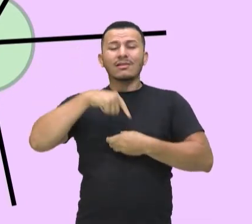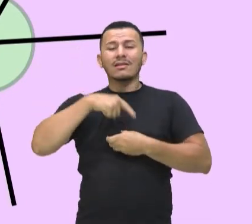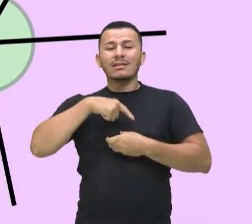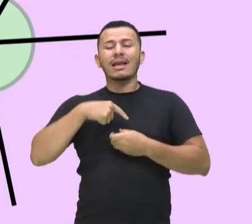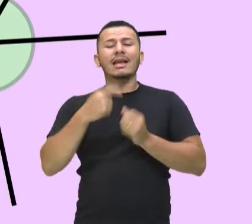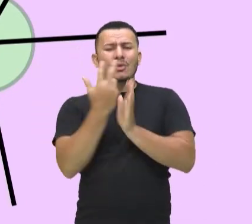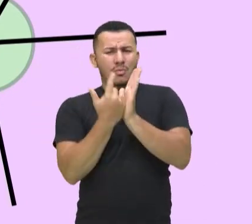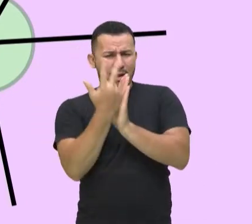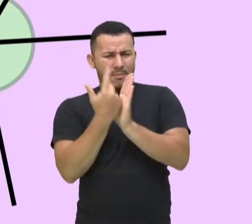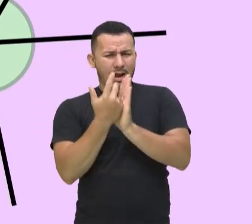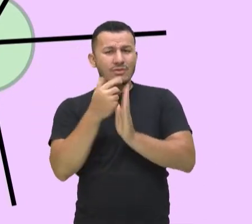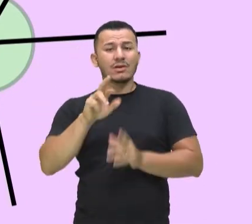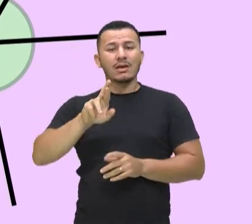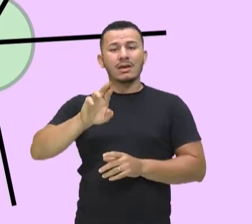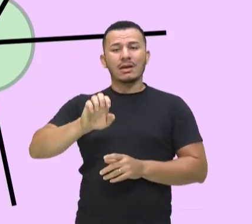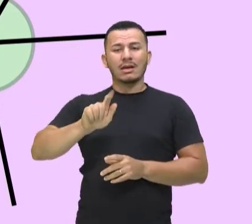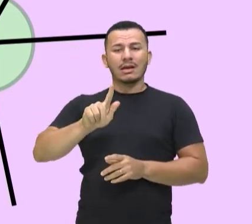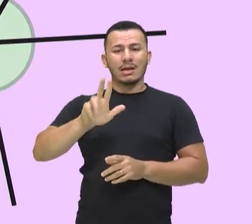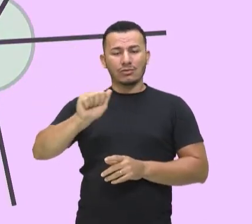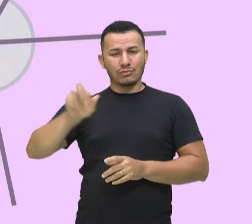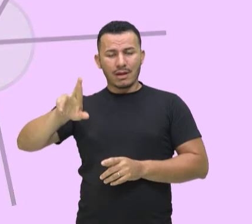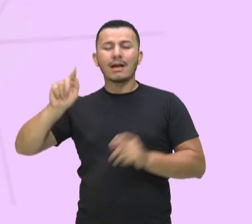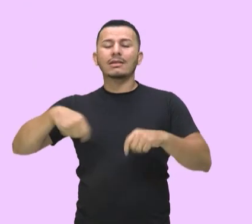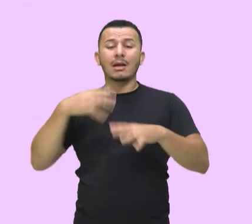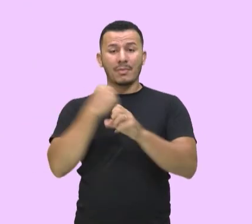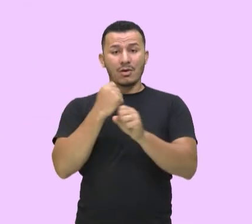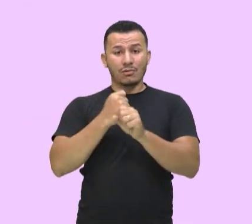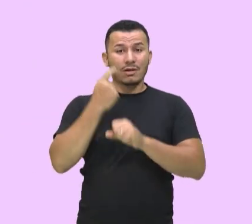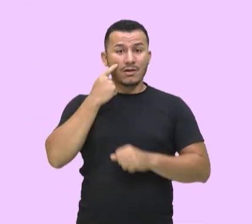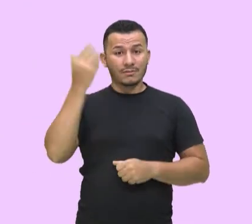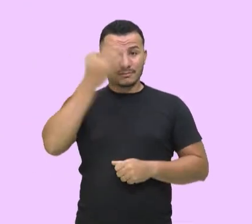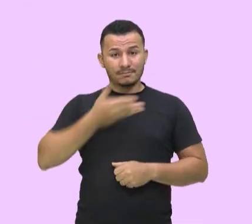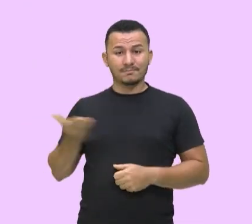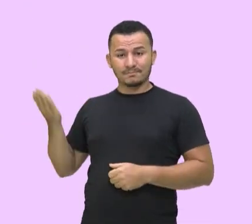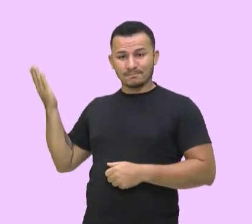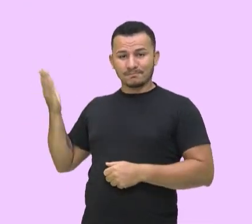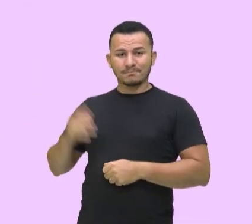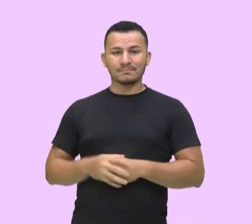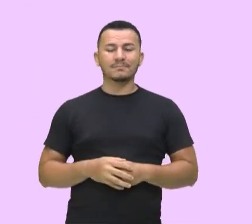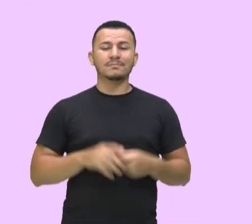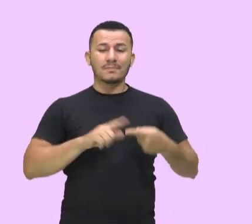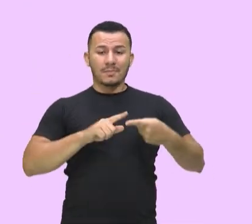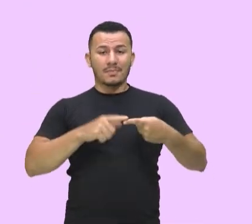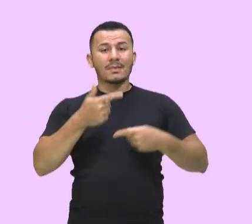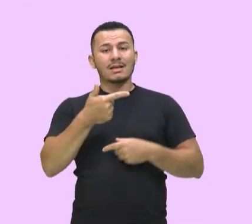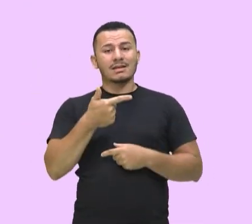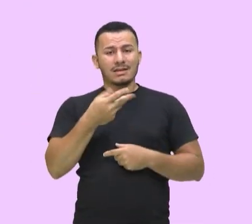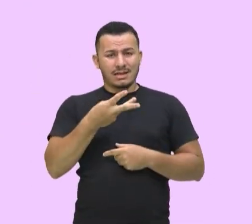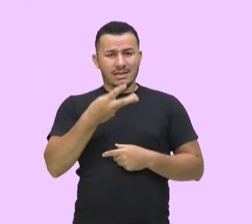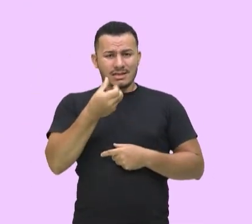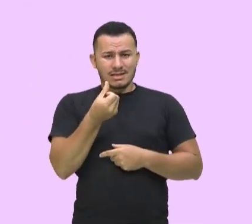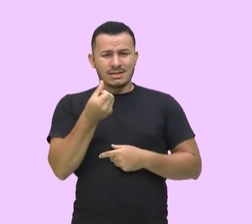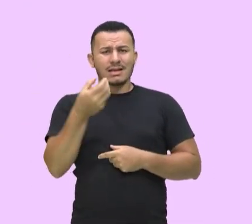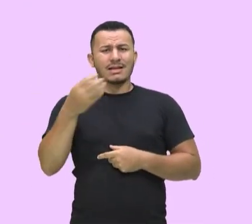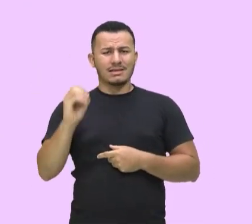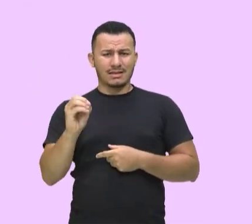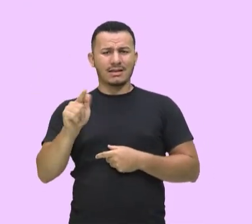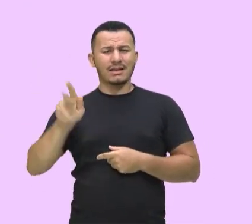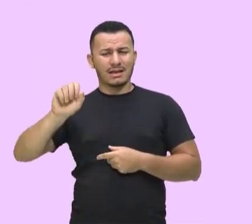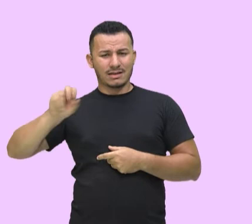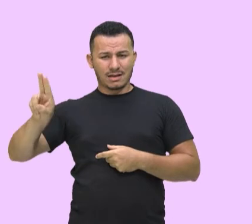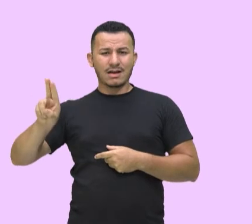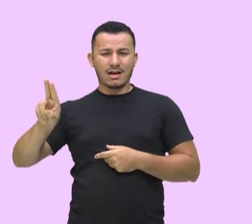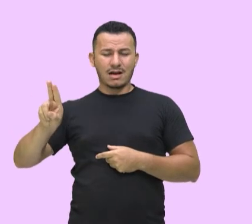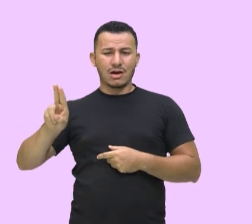polígono regular pode ser calculado como ângulo externo igual a 360